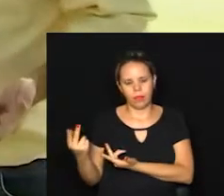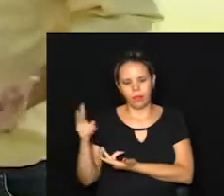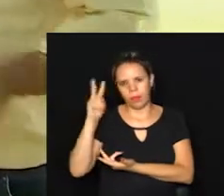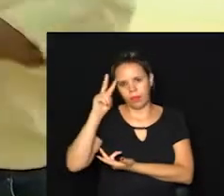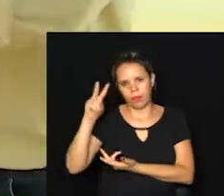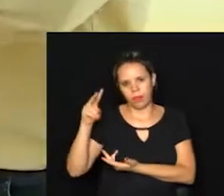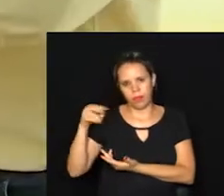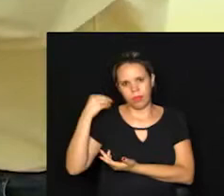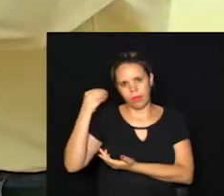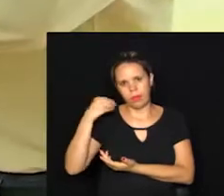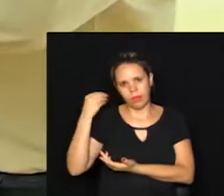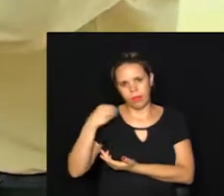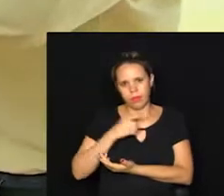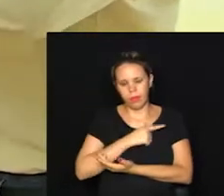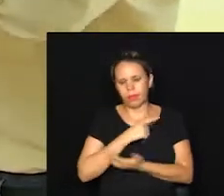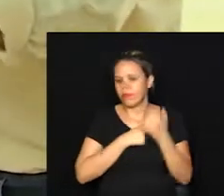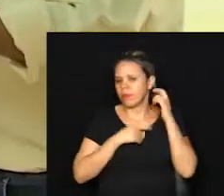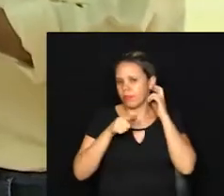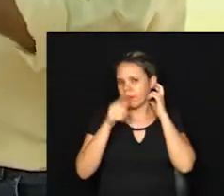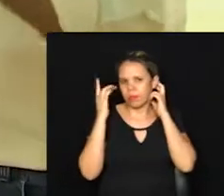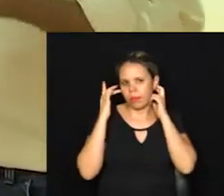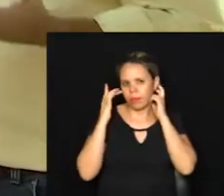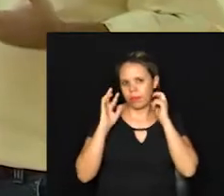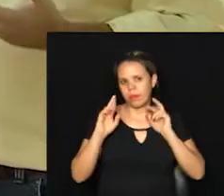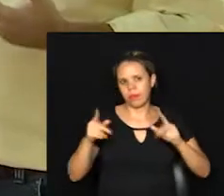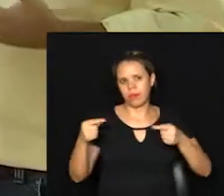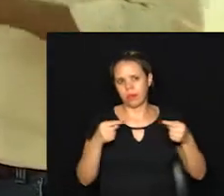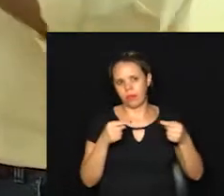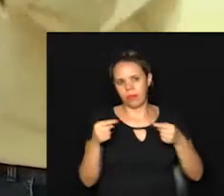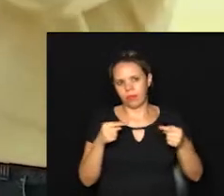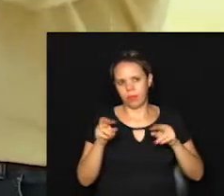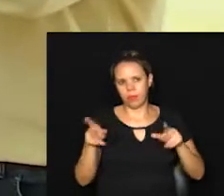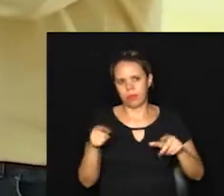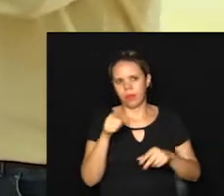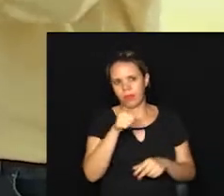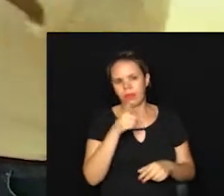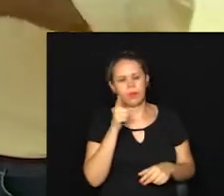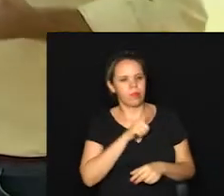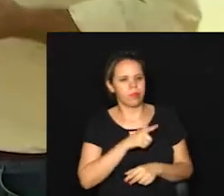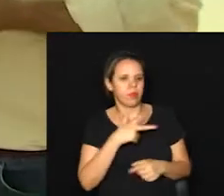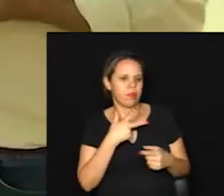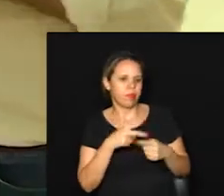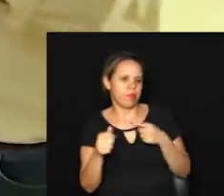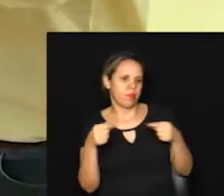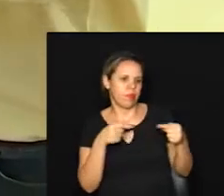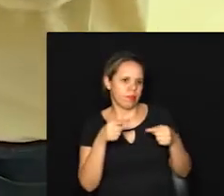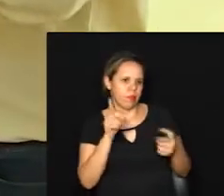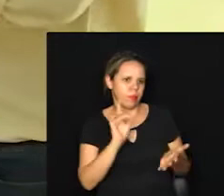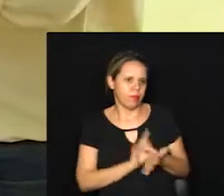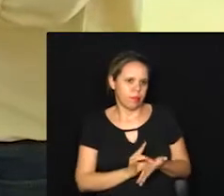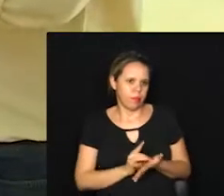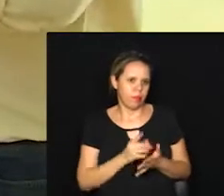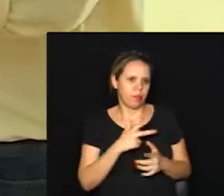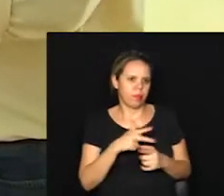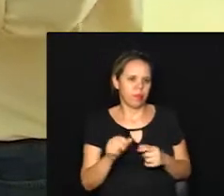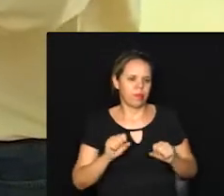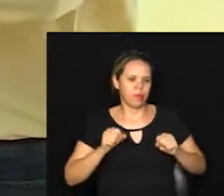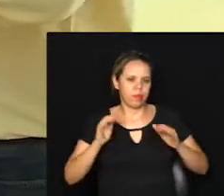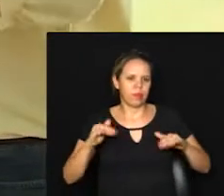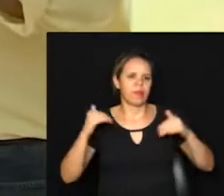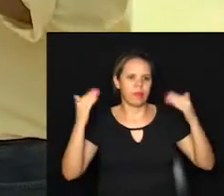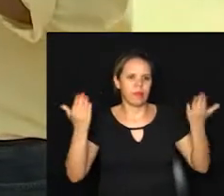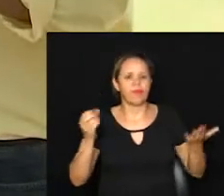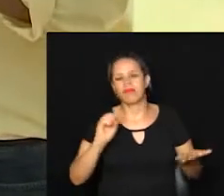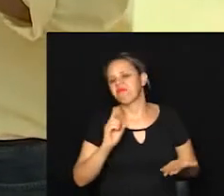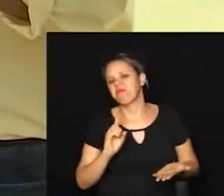Guarani. Você acha que o derby ele é diferente no sentido de se você ganha um derby realmente, você ganha esse combustível a mais?